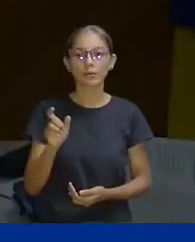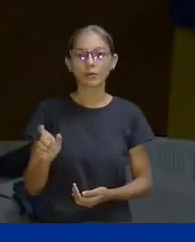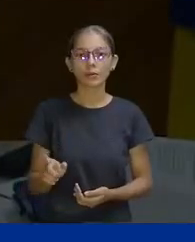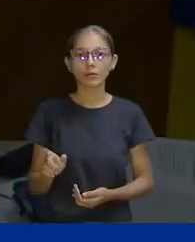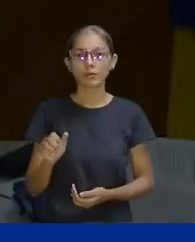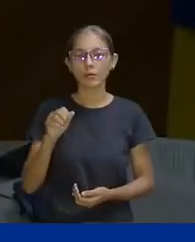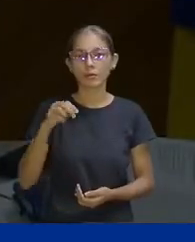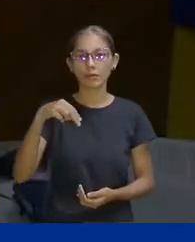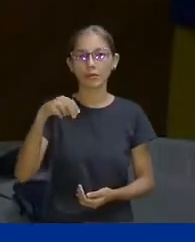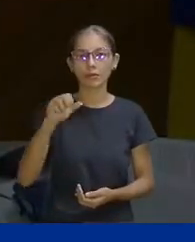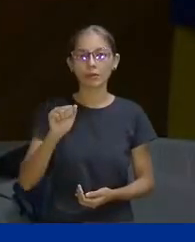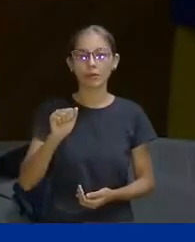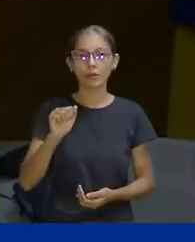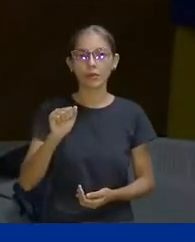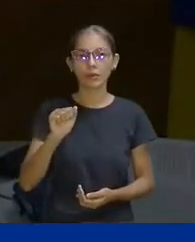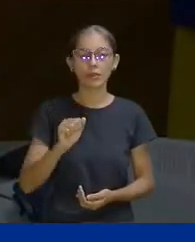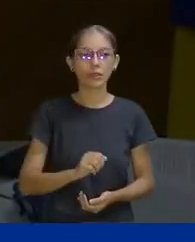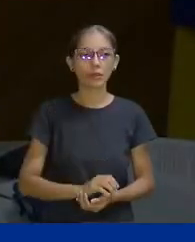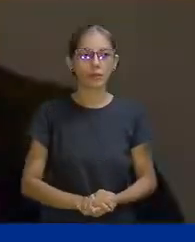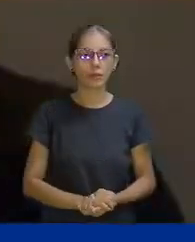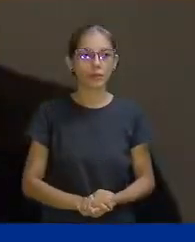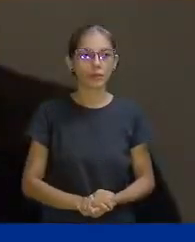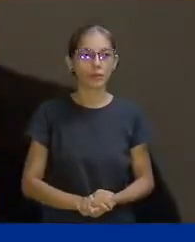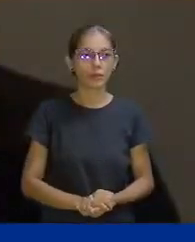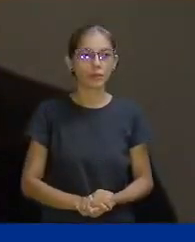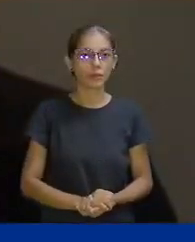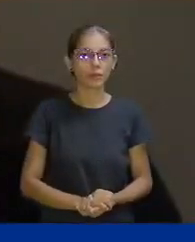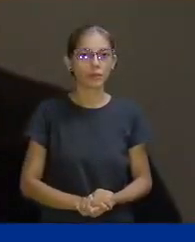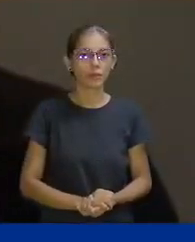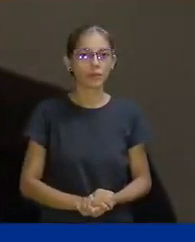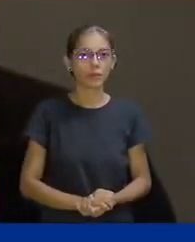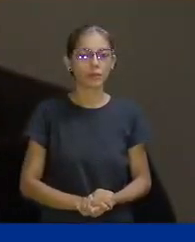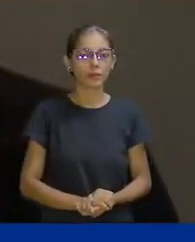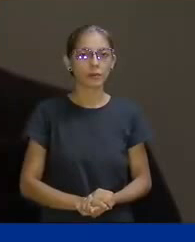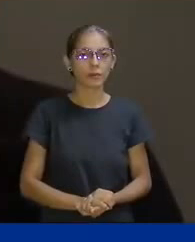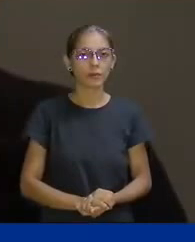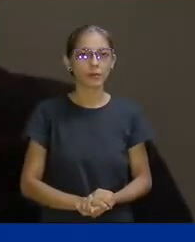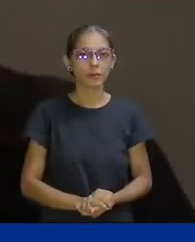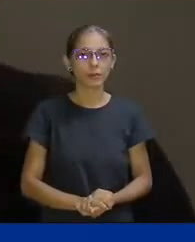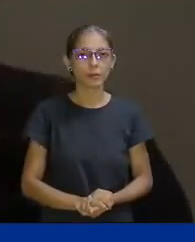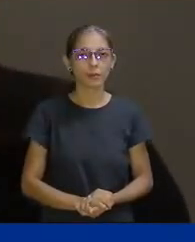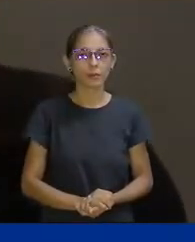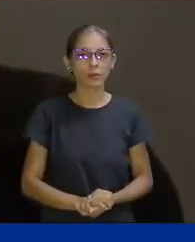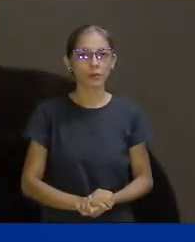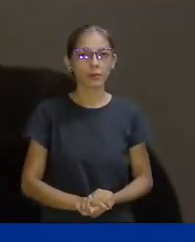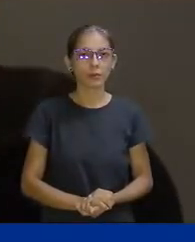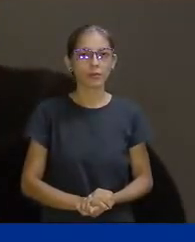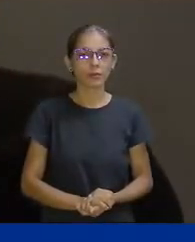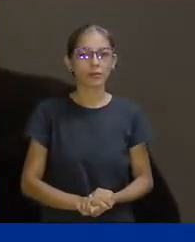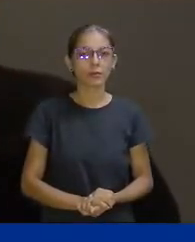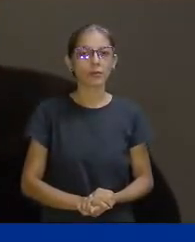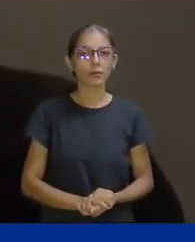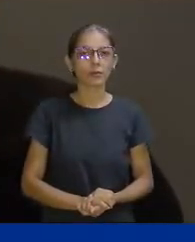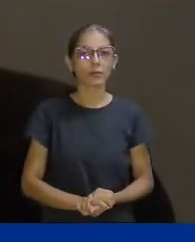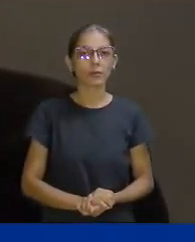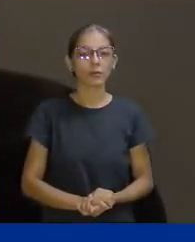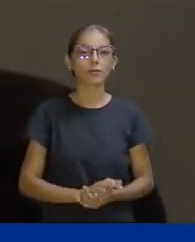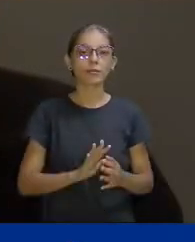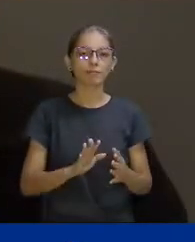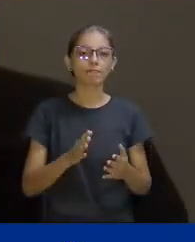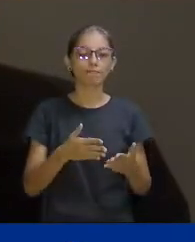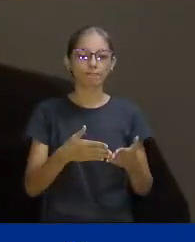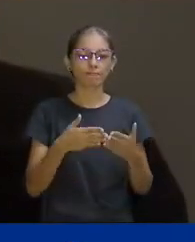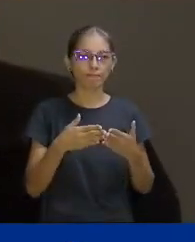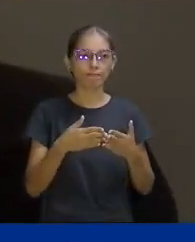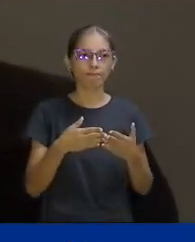Presidente, peço licença de me ausentar da sessão administrativa. Eu tenho uma consulta agora. Eu